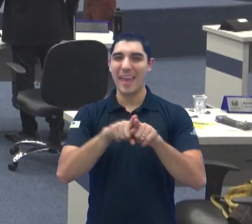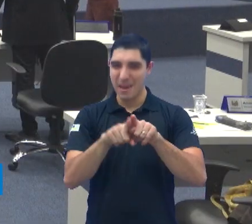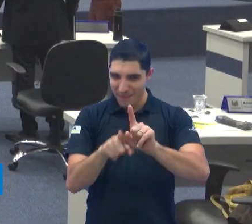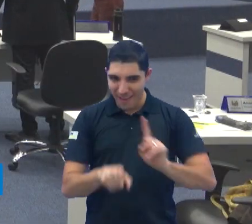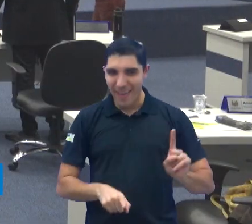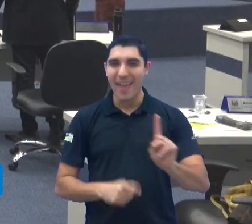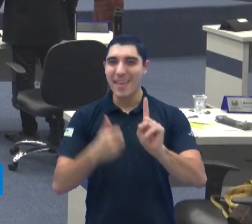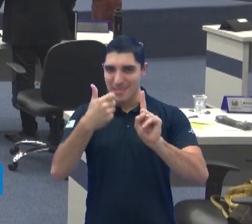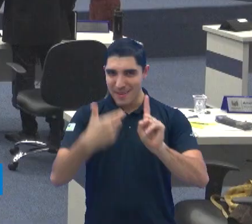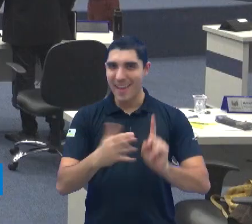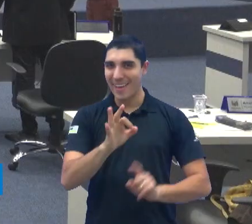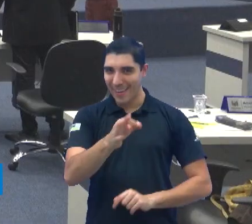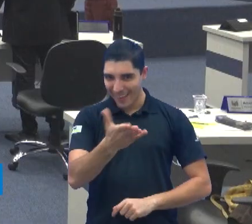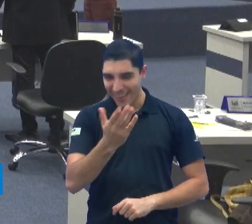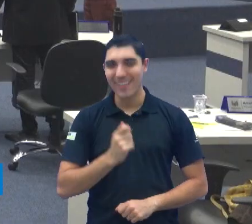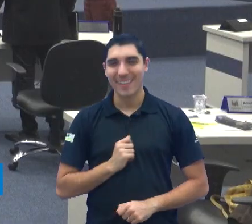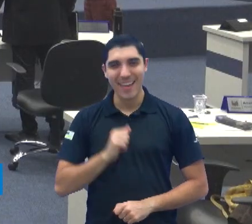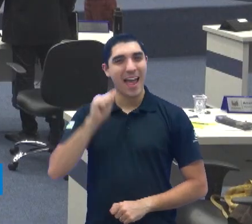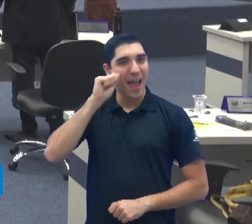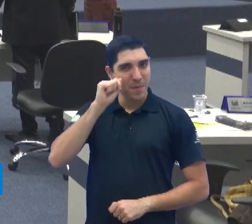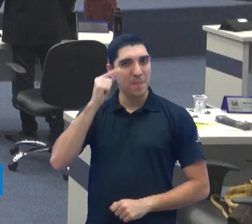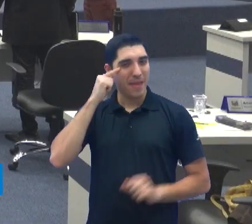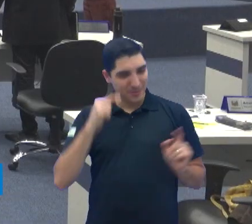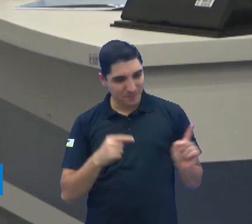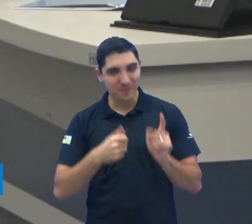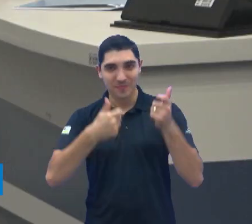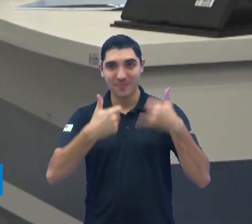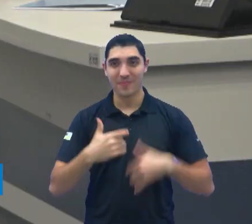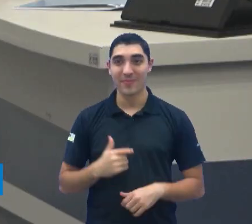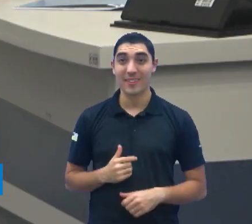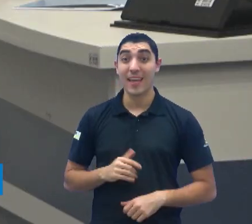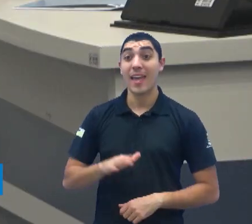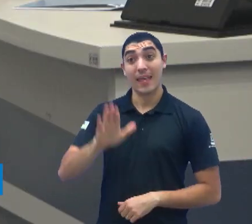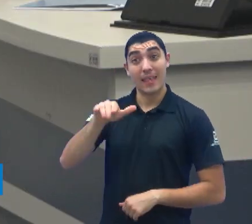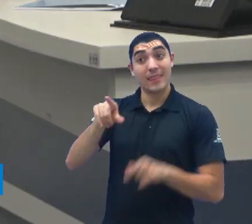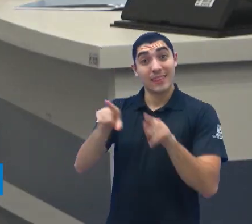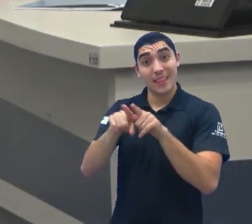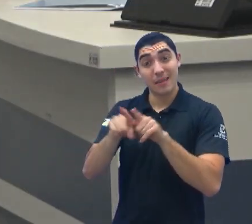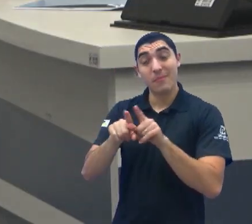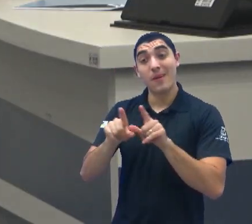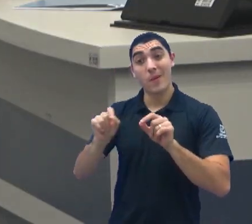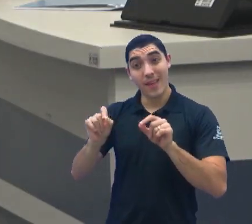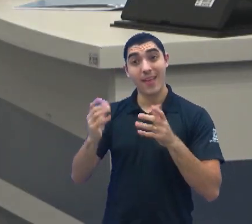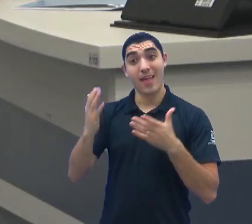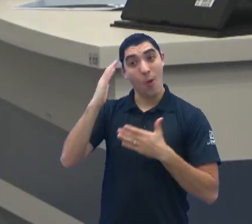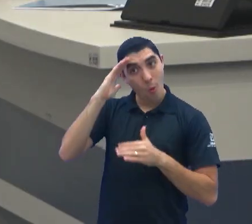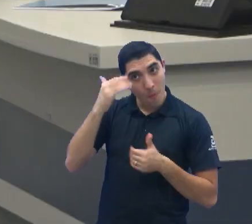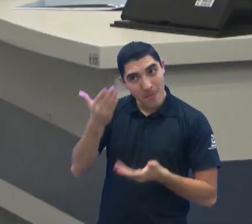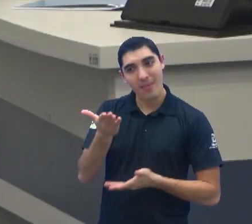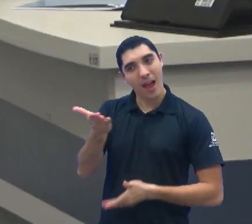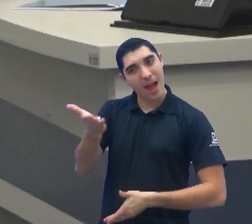Com a palavra, questão de ordem, vereadora Mera, não? Não, também para homenagear Yasmin,